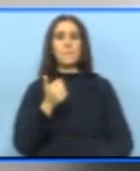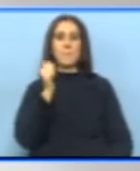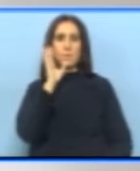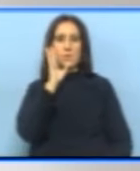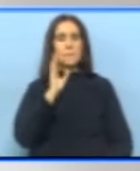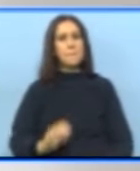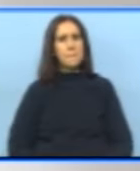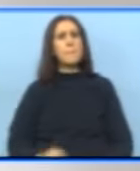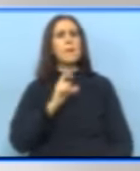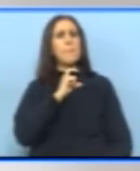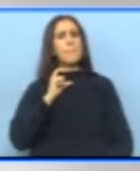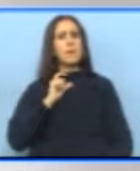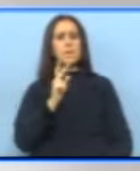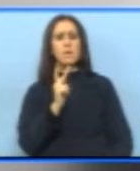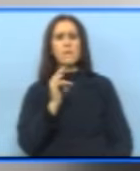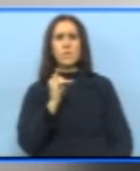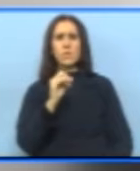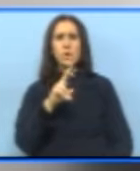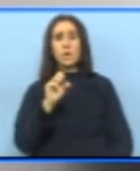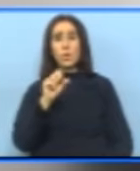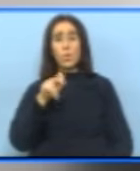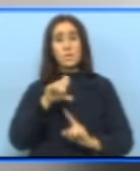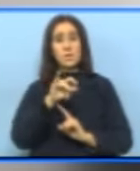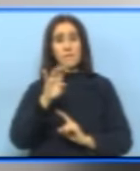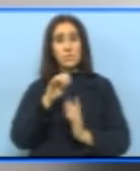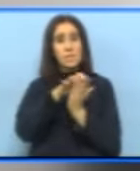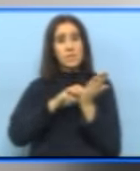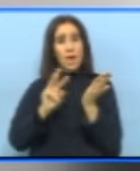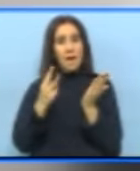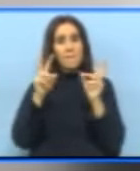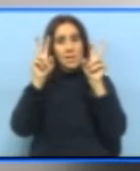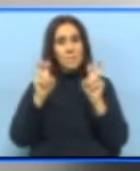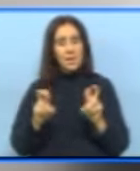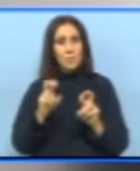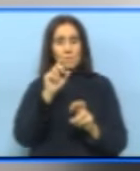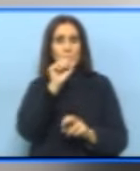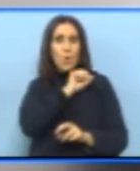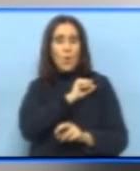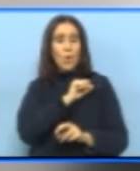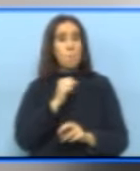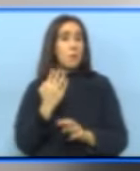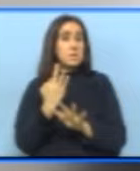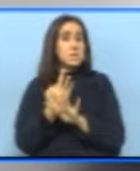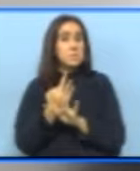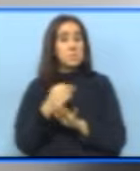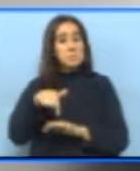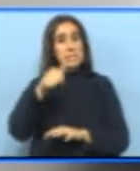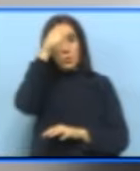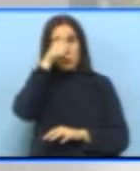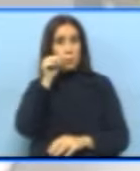Vítor Gonçalves, que seja comum aos 3 textos e alguma celebração também que se assinale neste